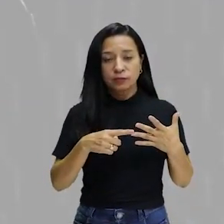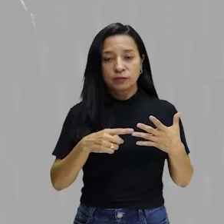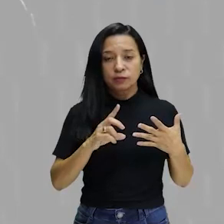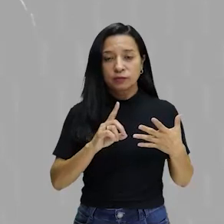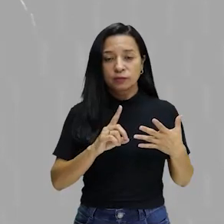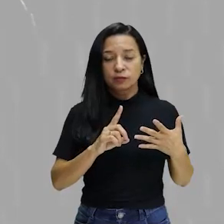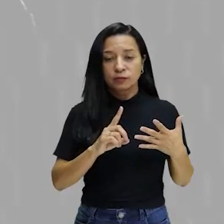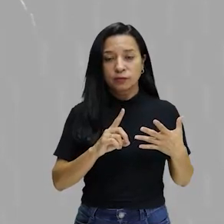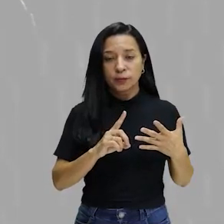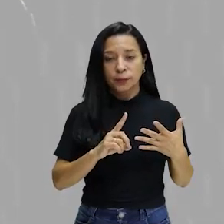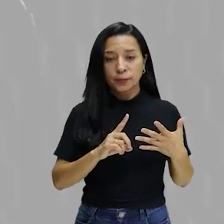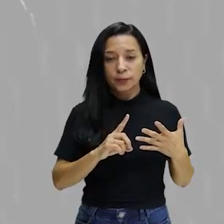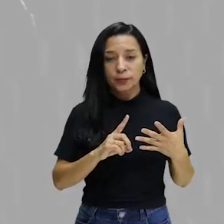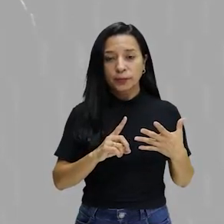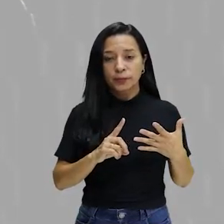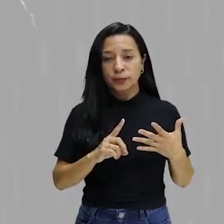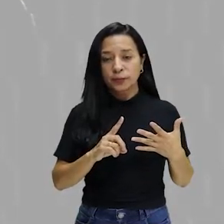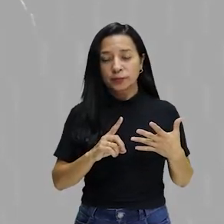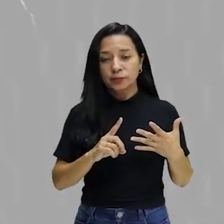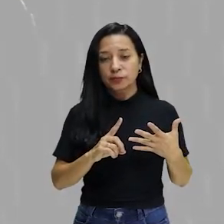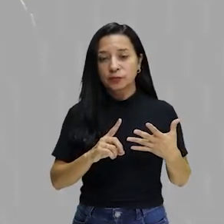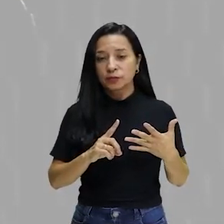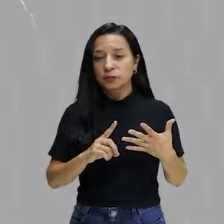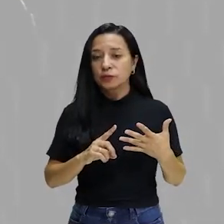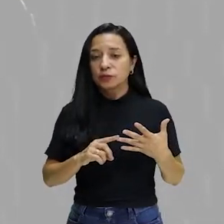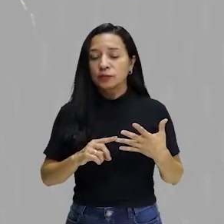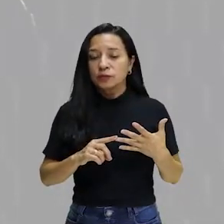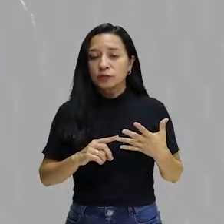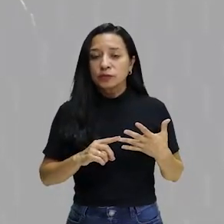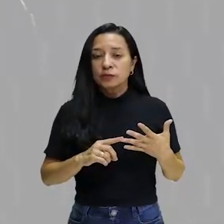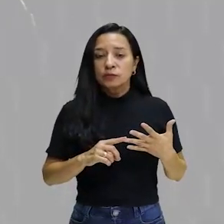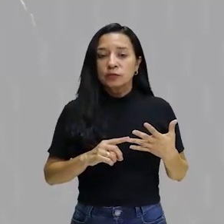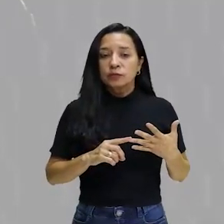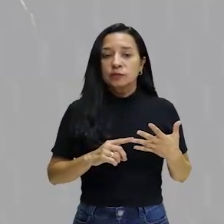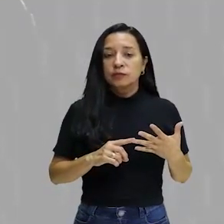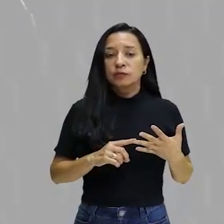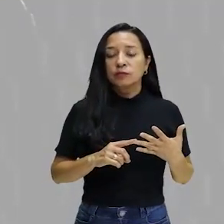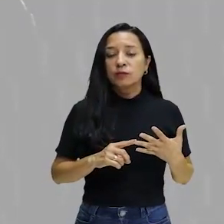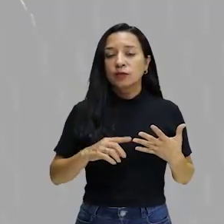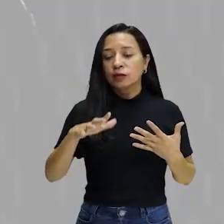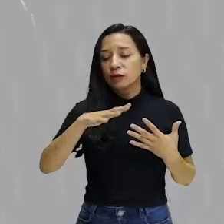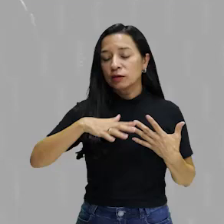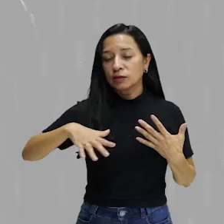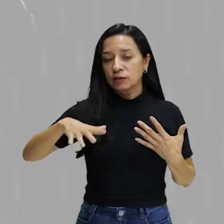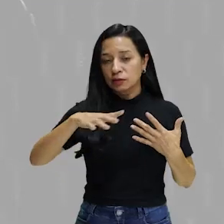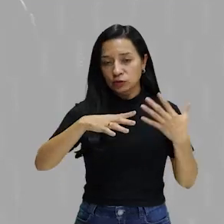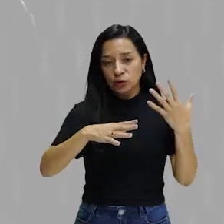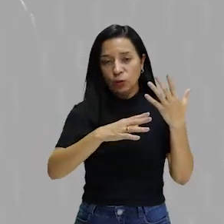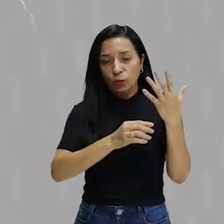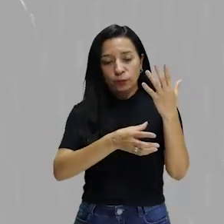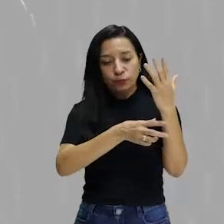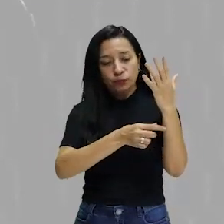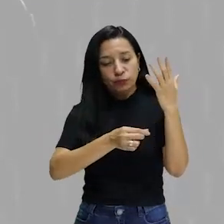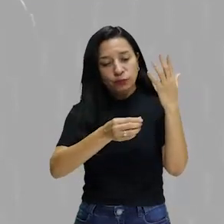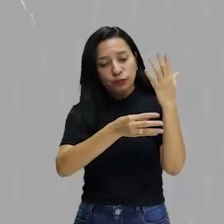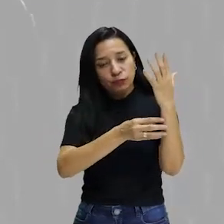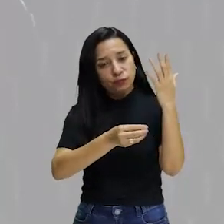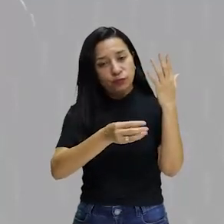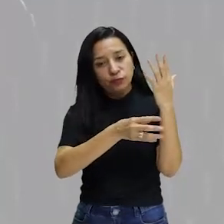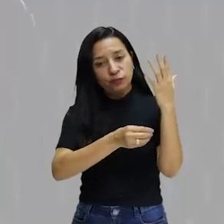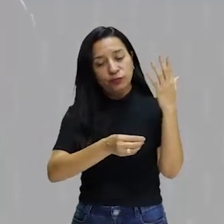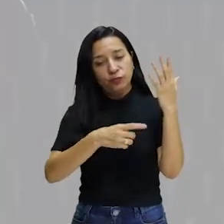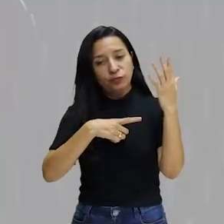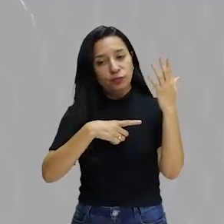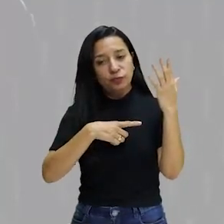estômatos seriam produzidos na região pilífera da raiz. Região pilífera é a região da raiz que tem pelos absorventes.